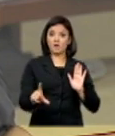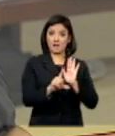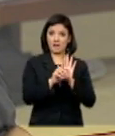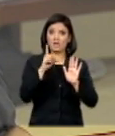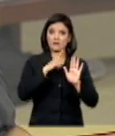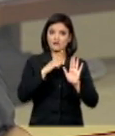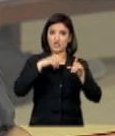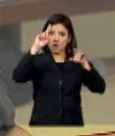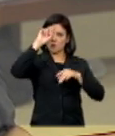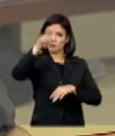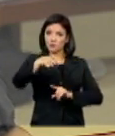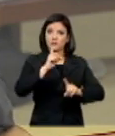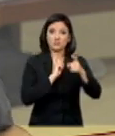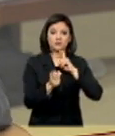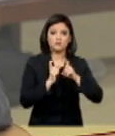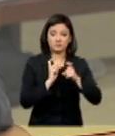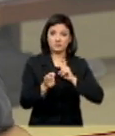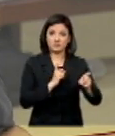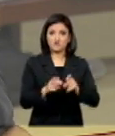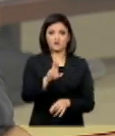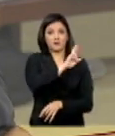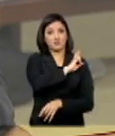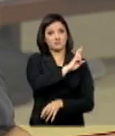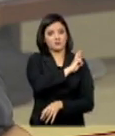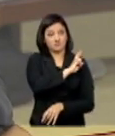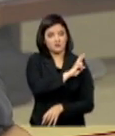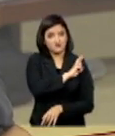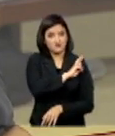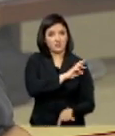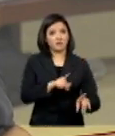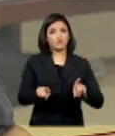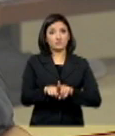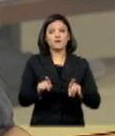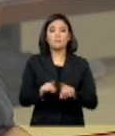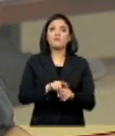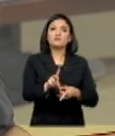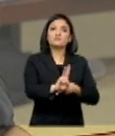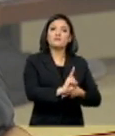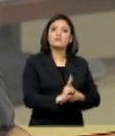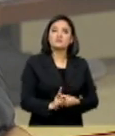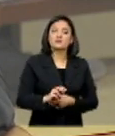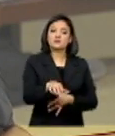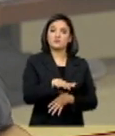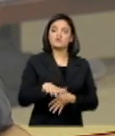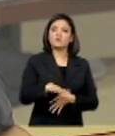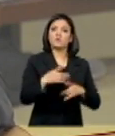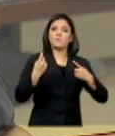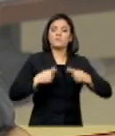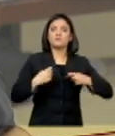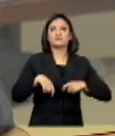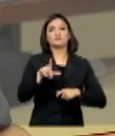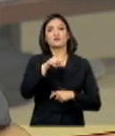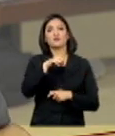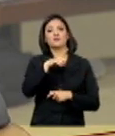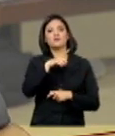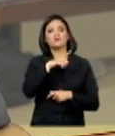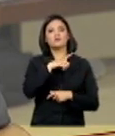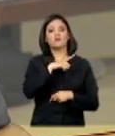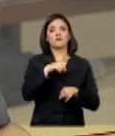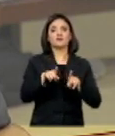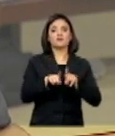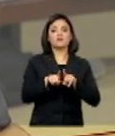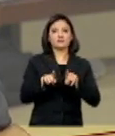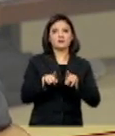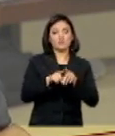a autoridade administrativa e com bida de disciplinar o setor deve estabelecer um dado aspecto pertinente a relação de